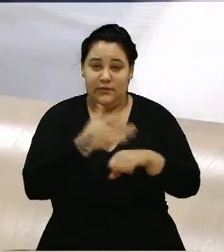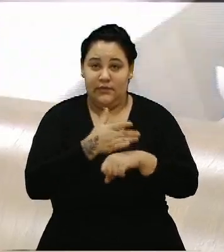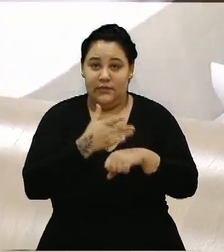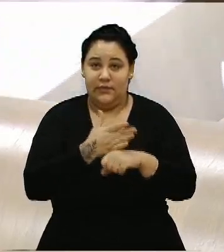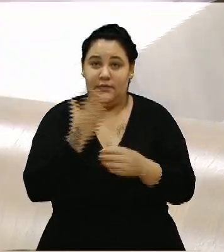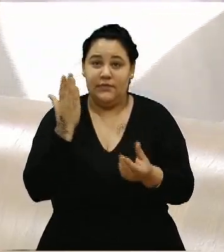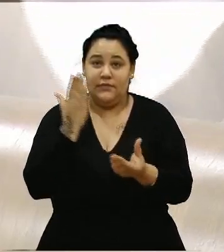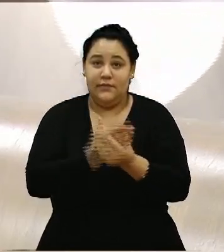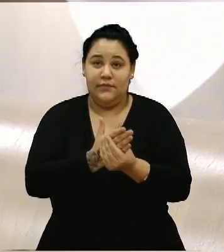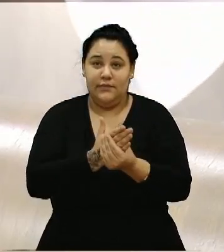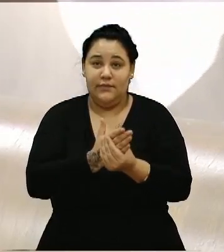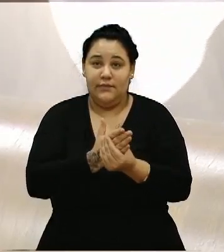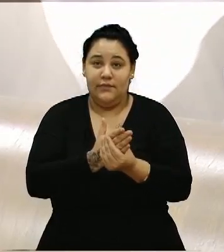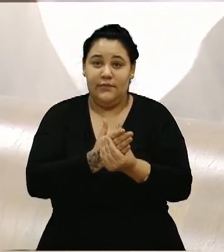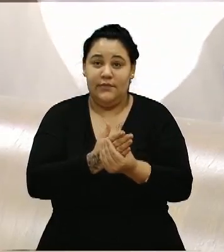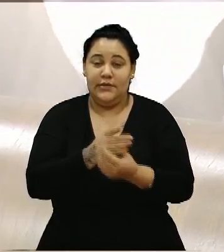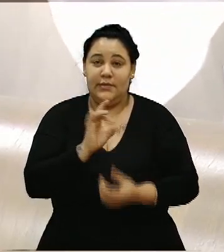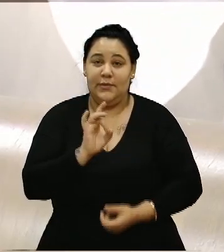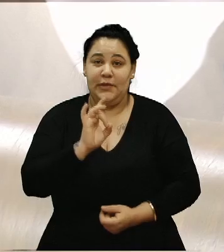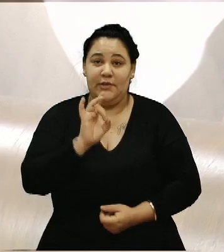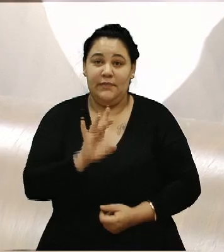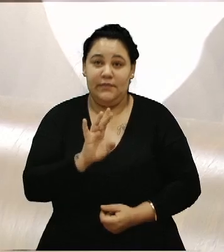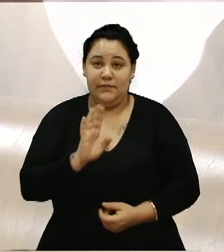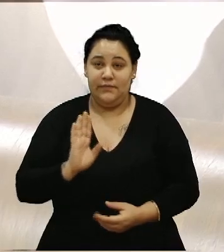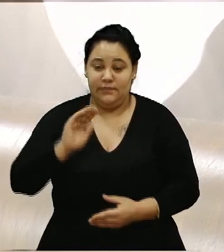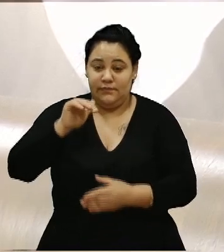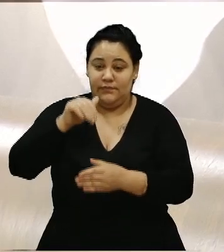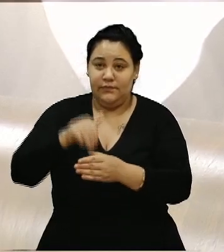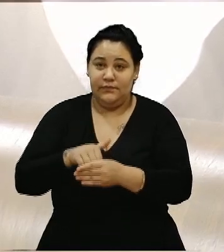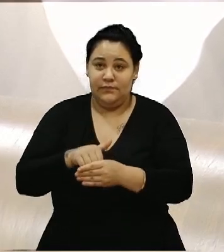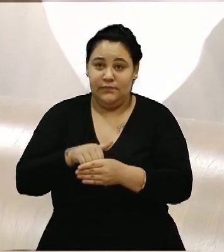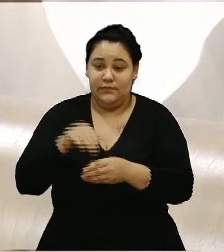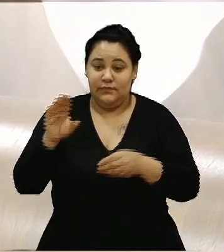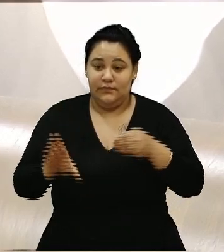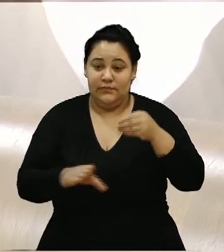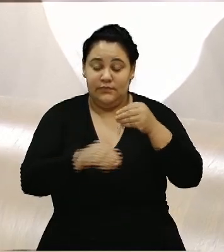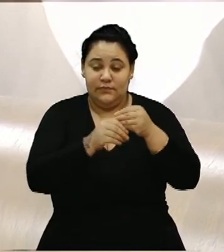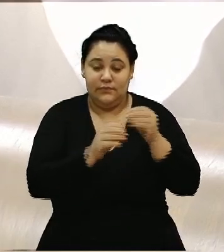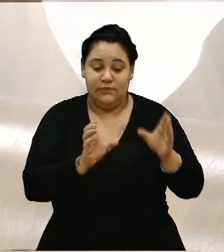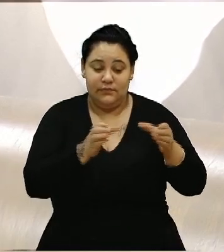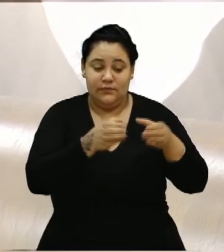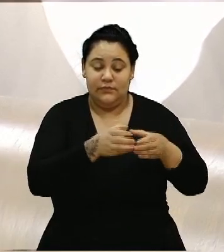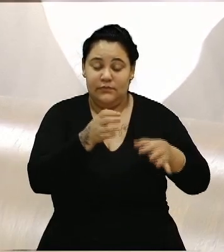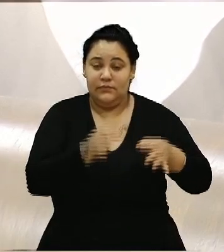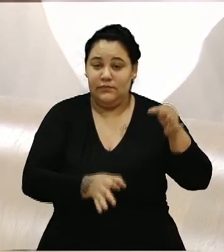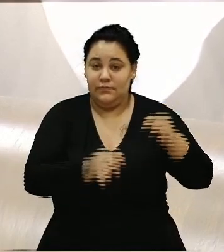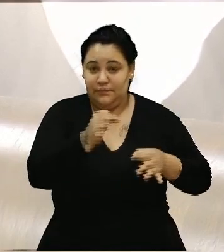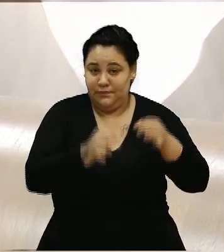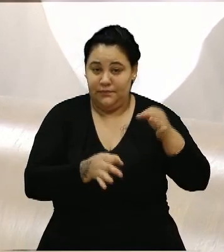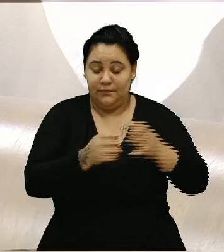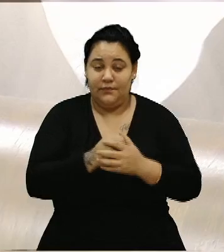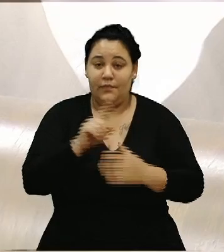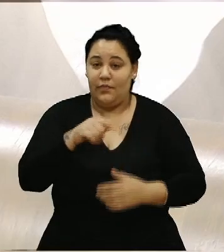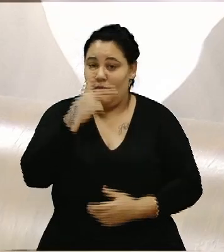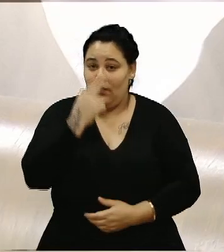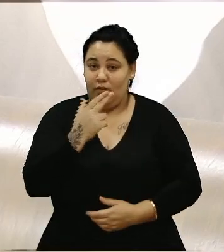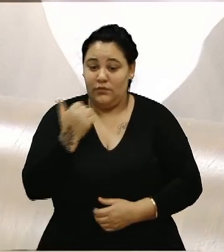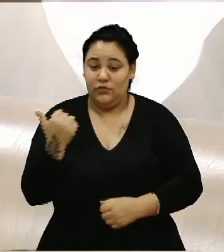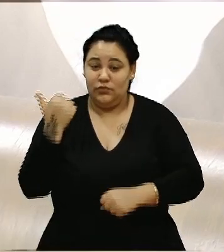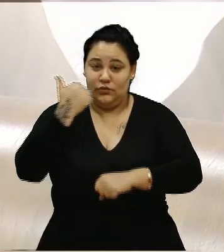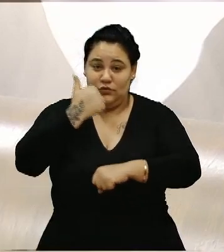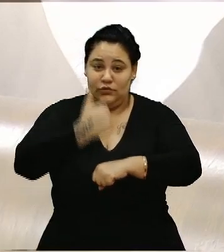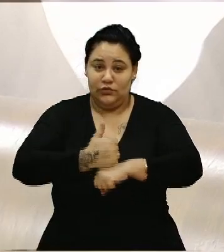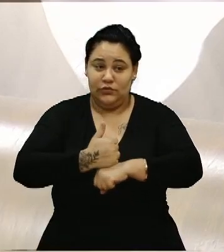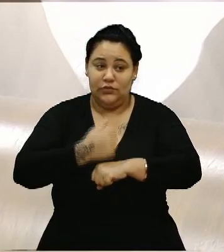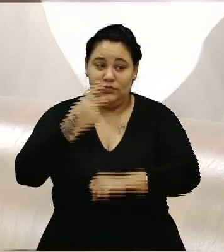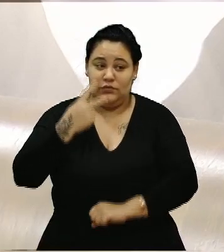e só votará se necessário para completar o quórum de julgamento. Será convocado o suplente do vereador